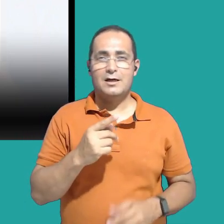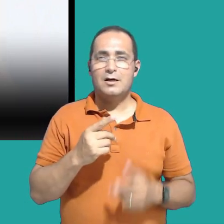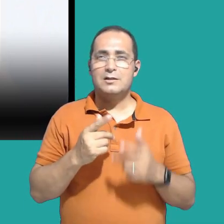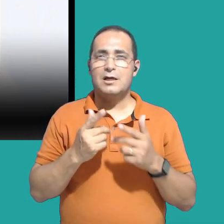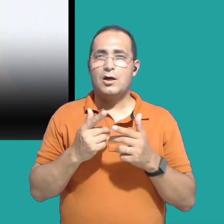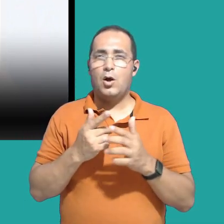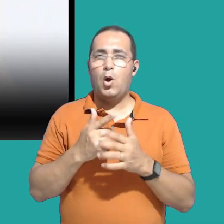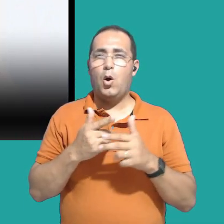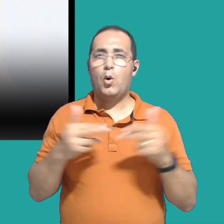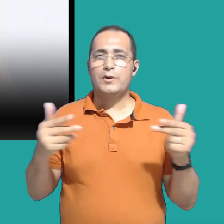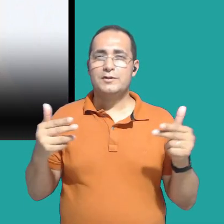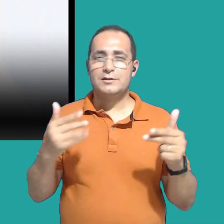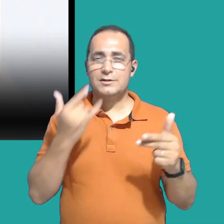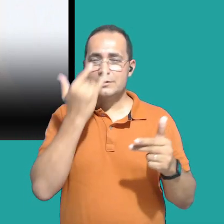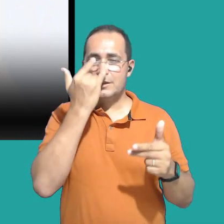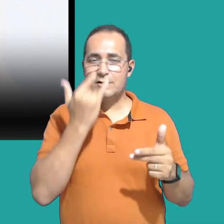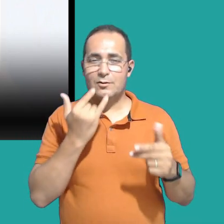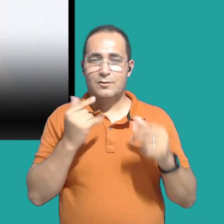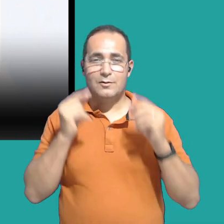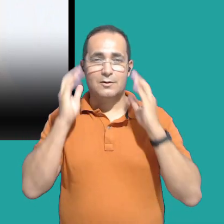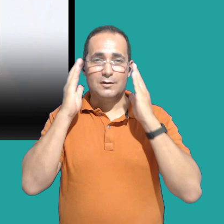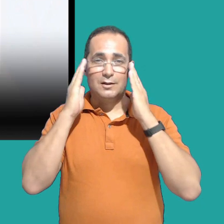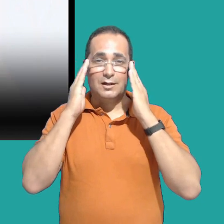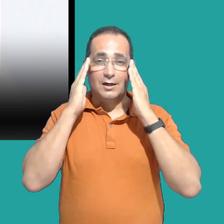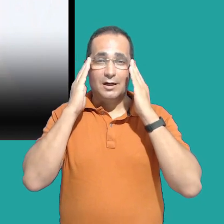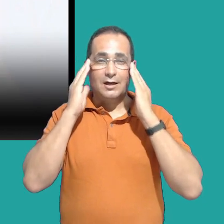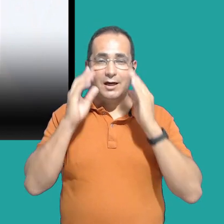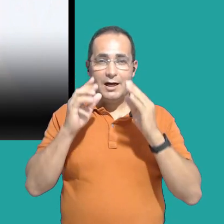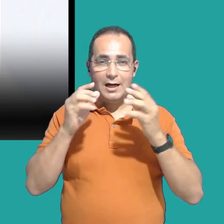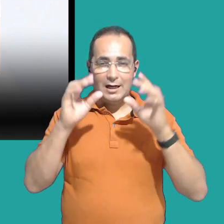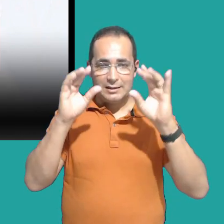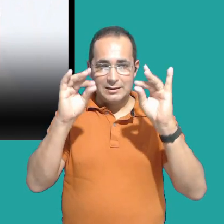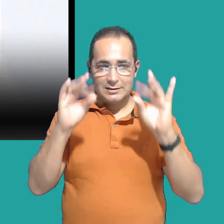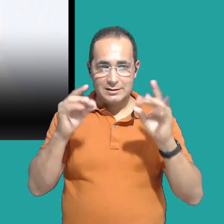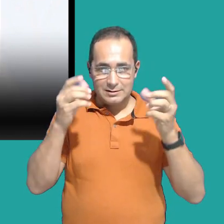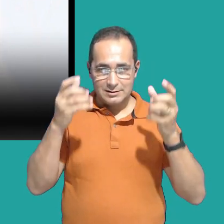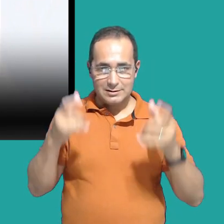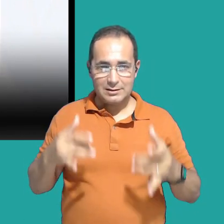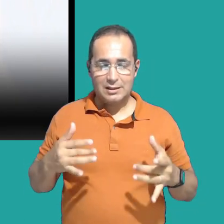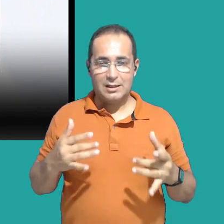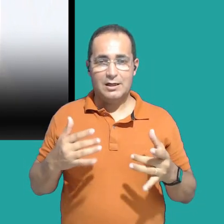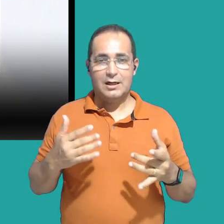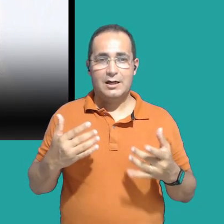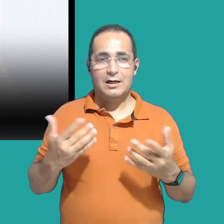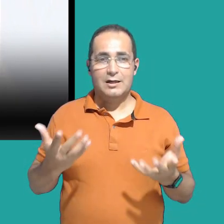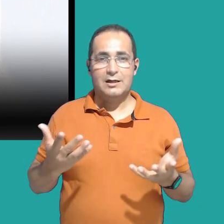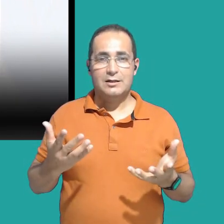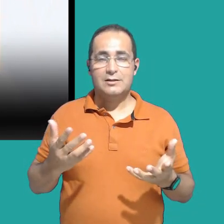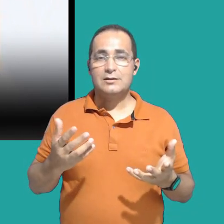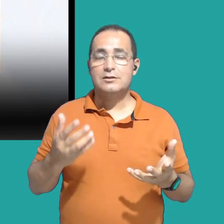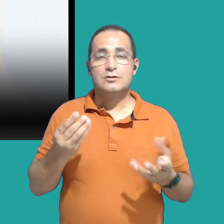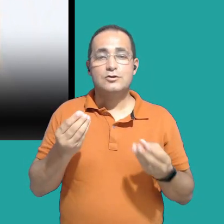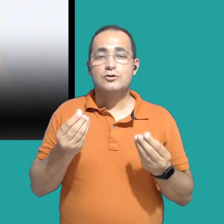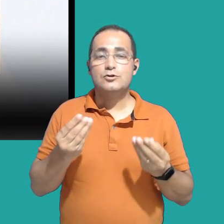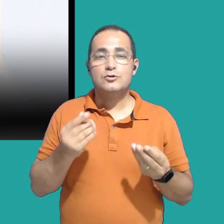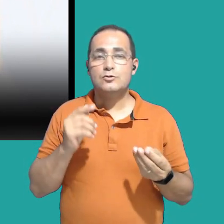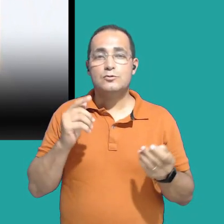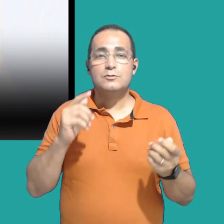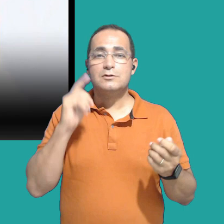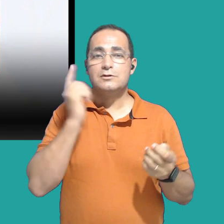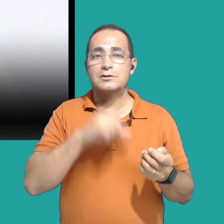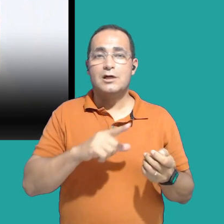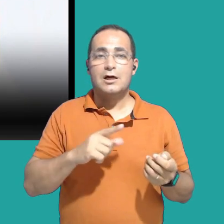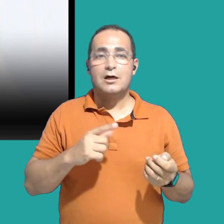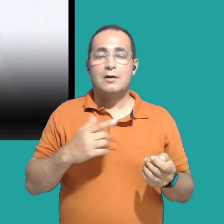ele. Eu não lembro se é coisas de cego. Que insight bacana, porque assim, a descrição